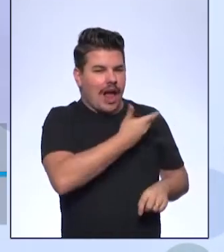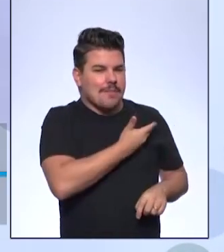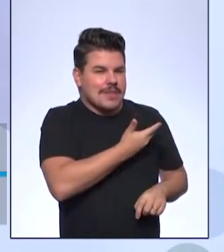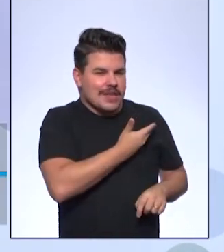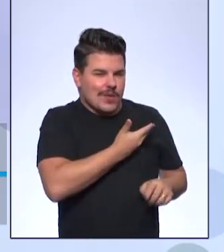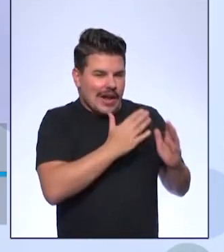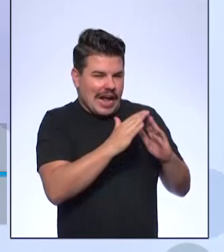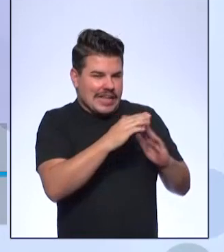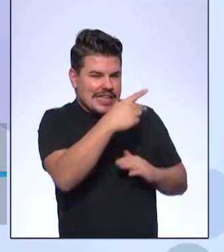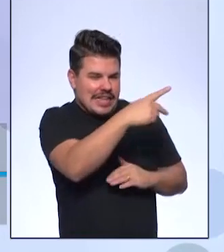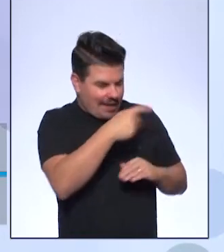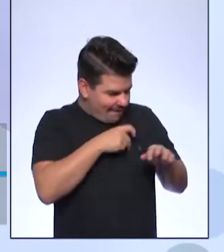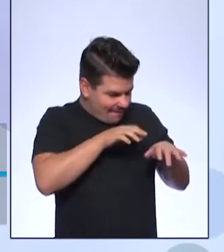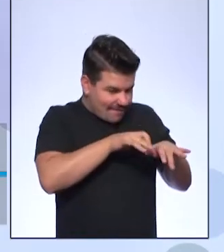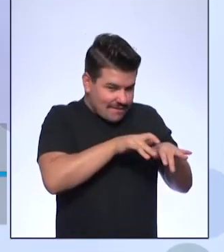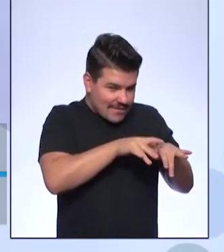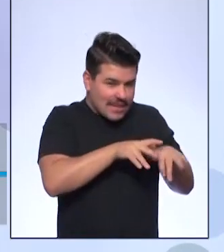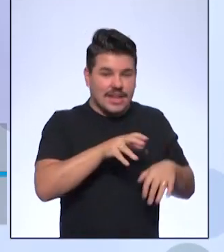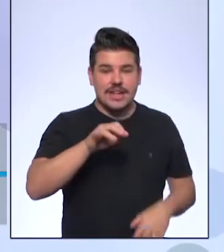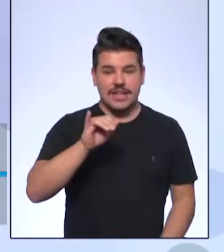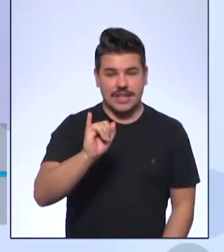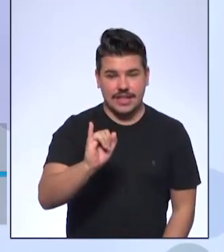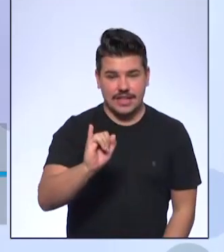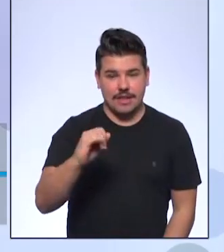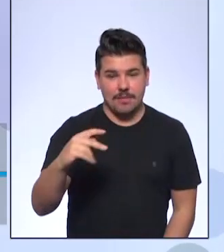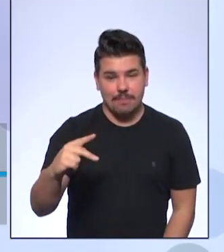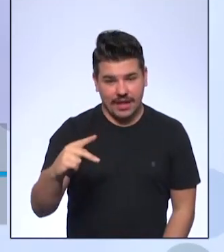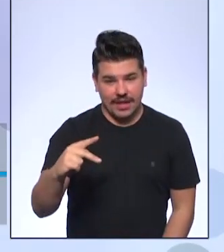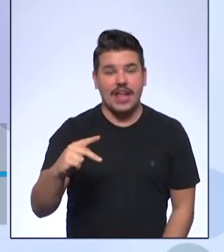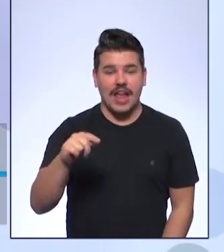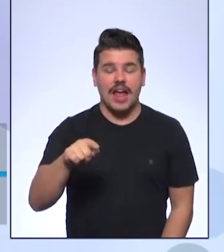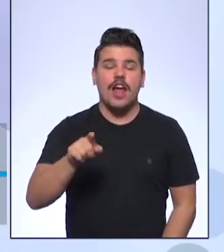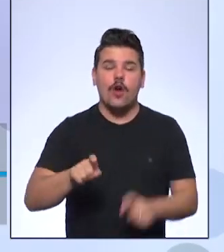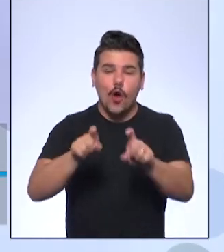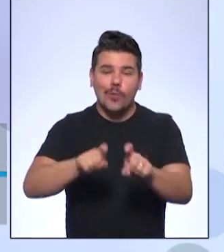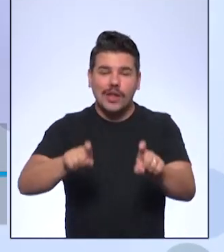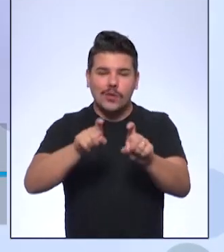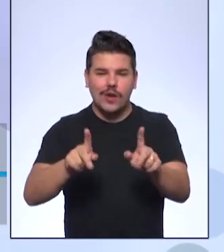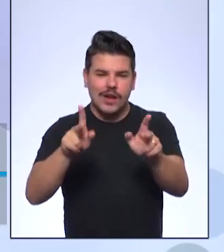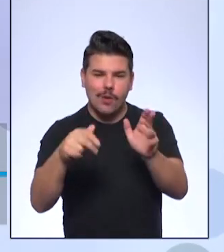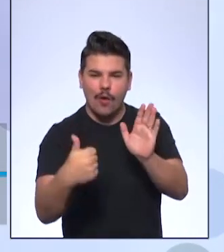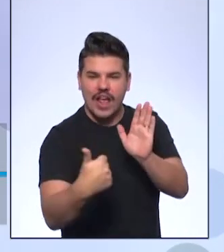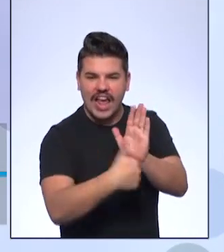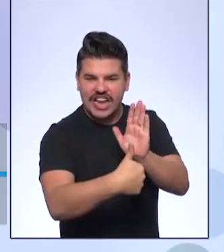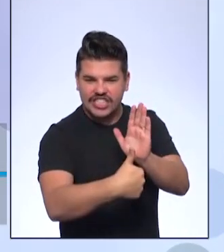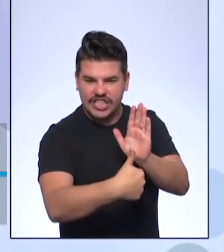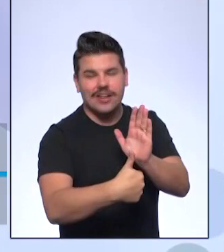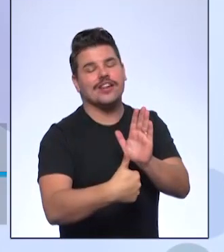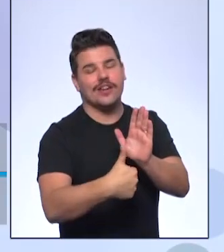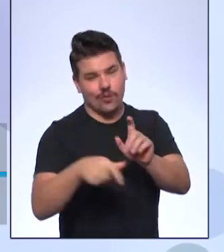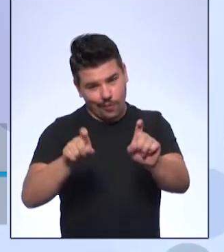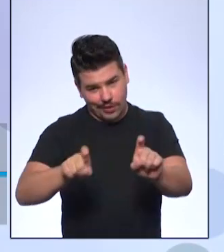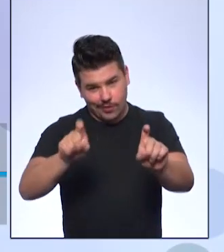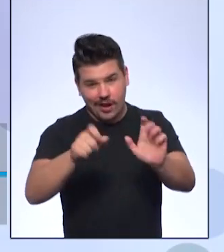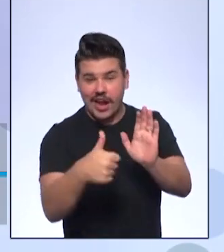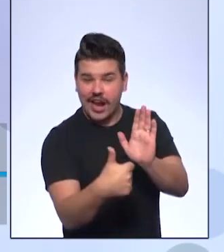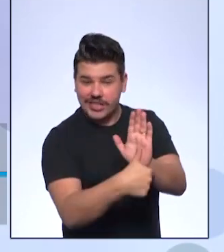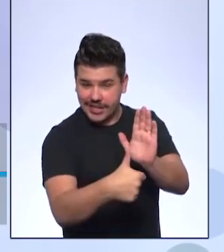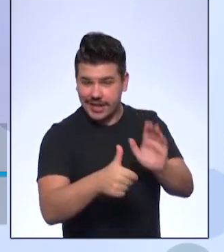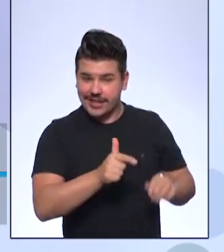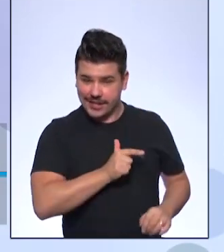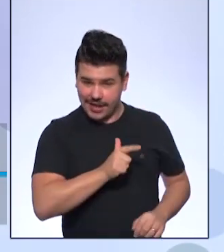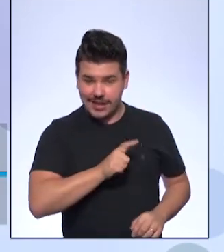Sempre fica lá o rastro do IP, que é o computador que acessou aquilo. Então, assim, a gente precisa pensar que tudo que a gente